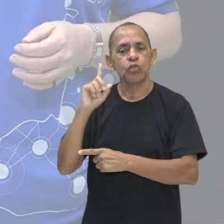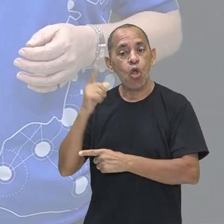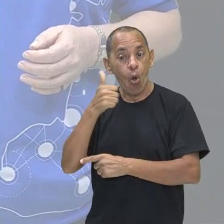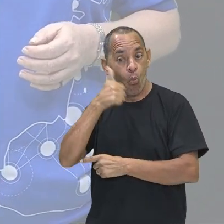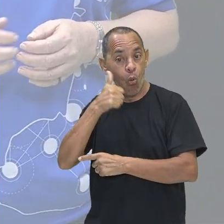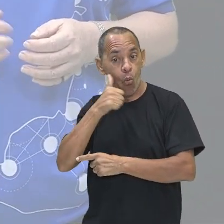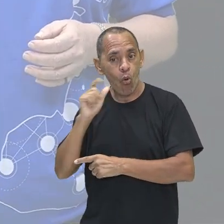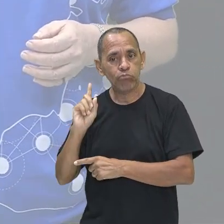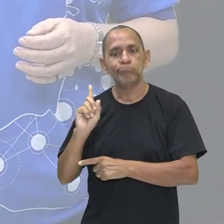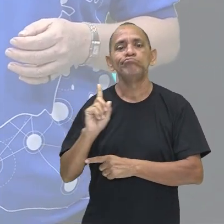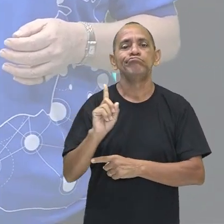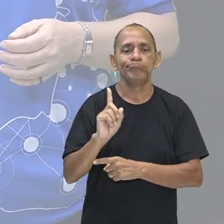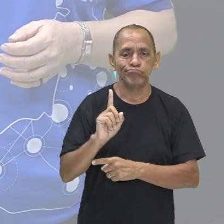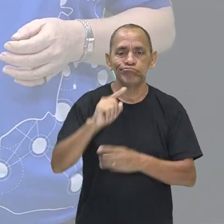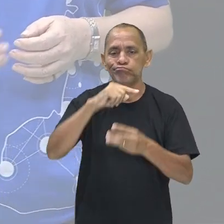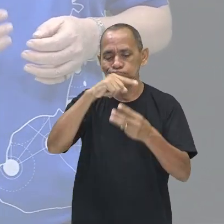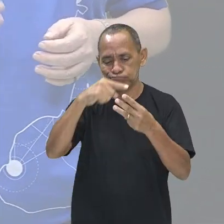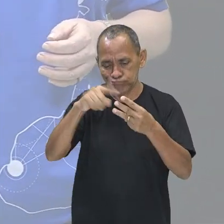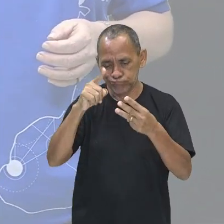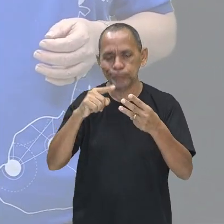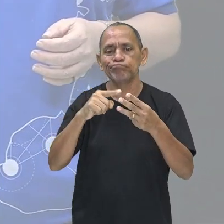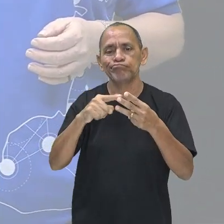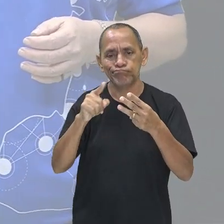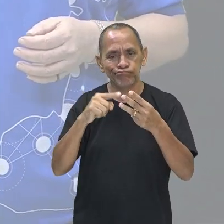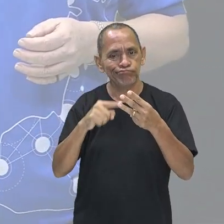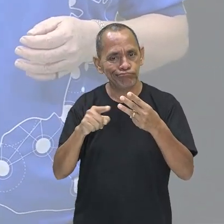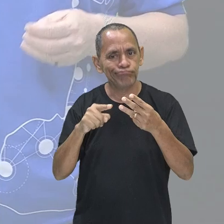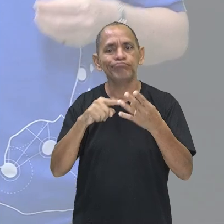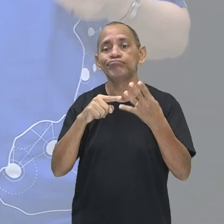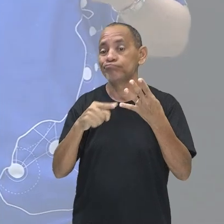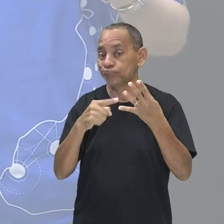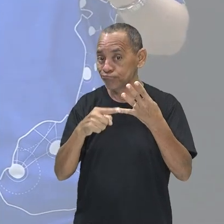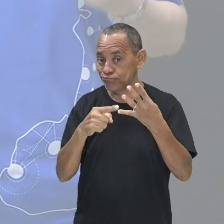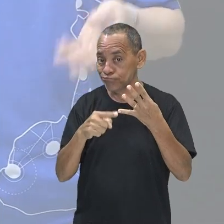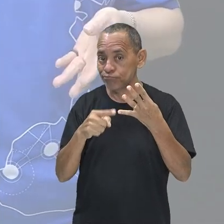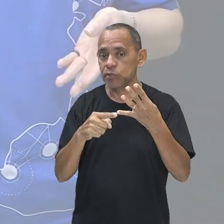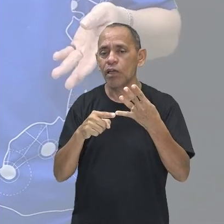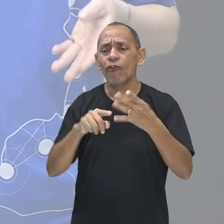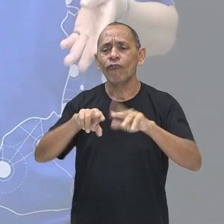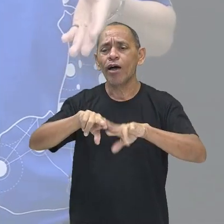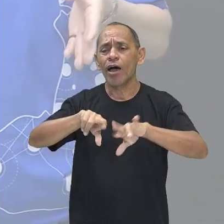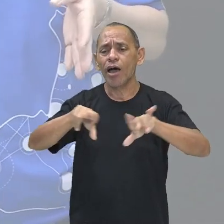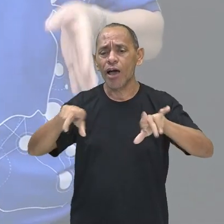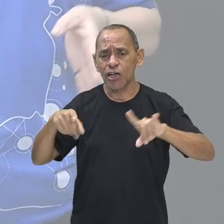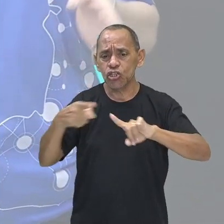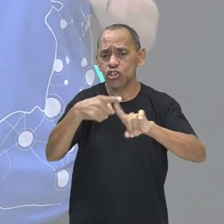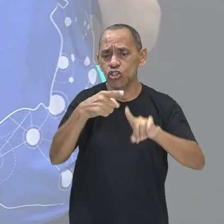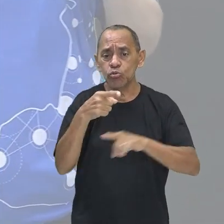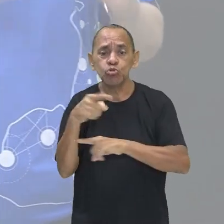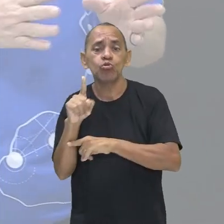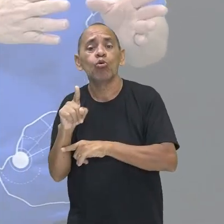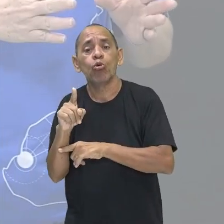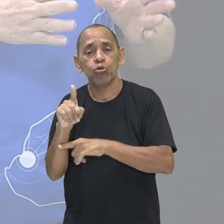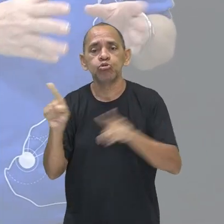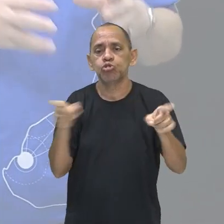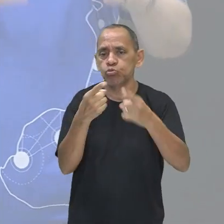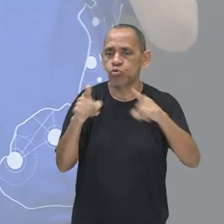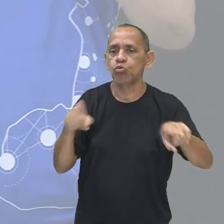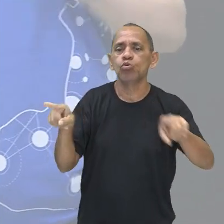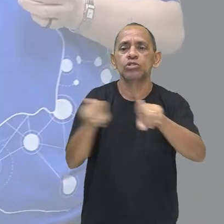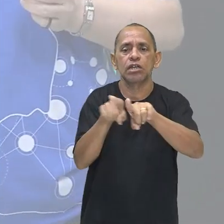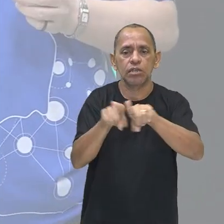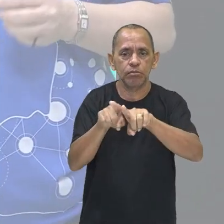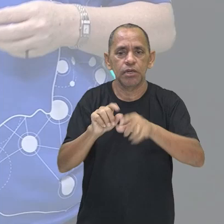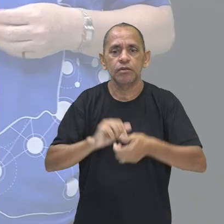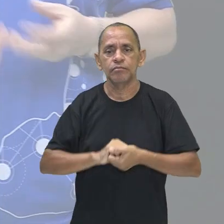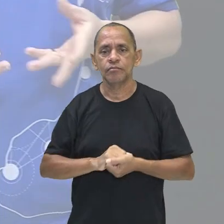Que Vou Te Amar, Águas de Março, Pela Luz dos Olhos, entre outras. Como eu falei, Tom Jobim e